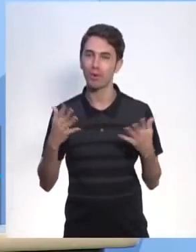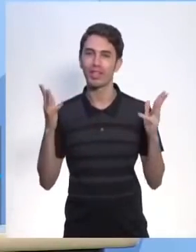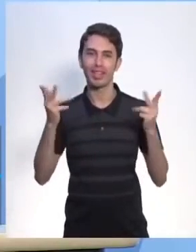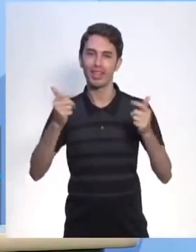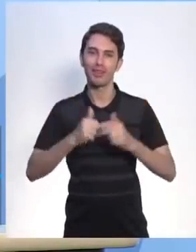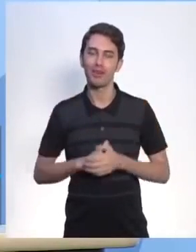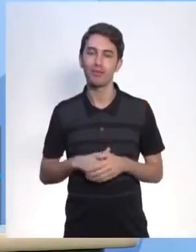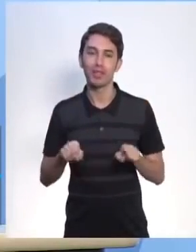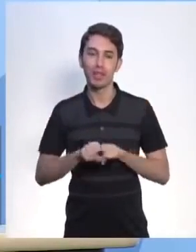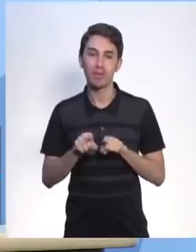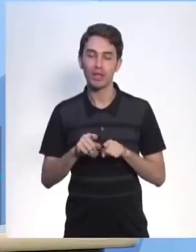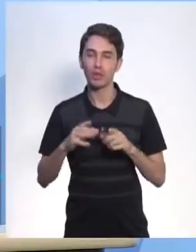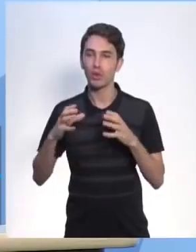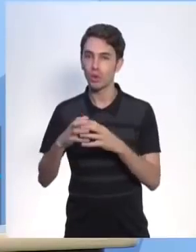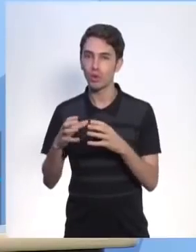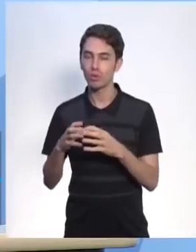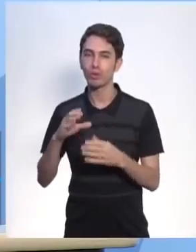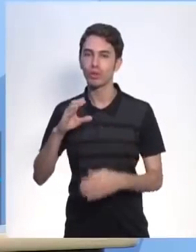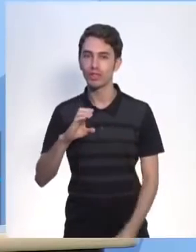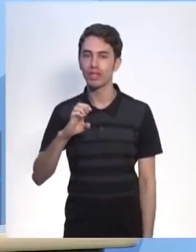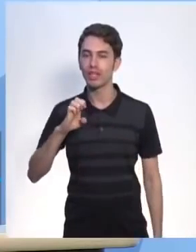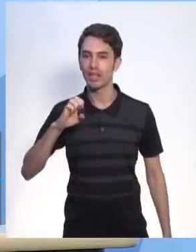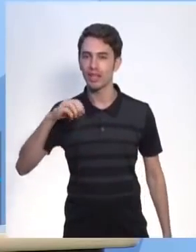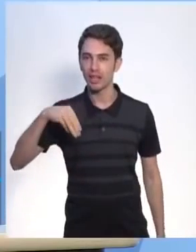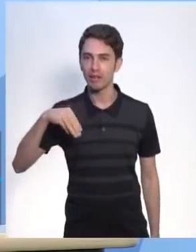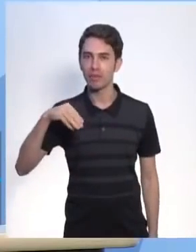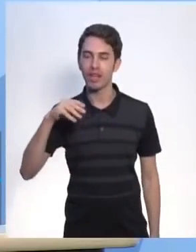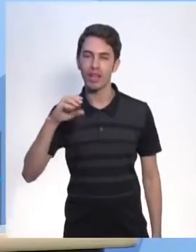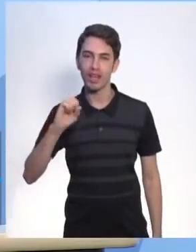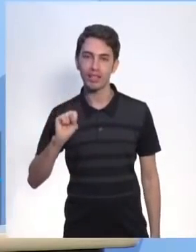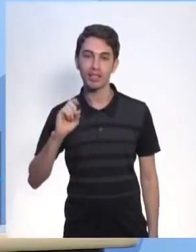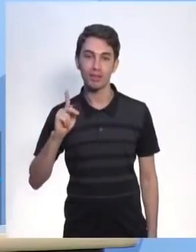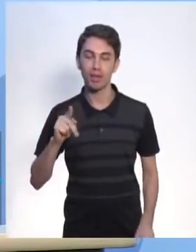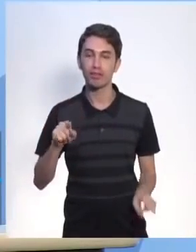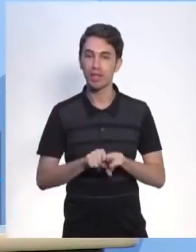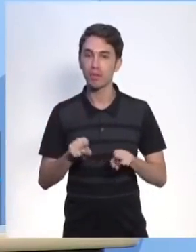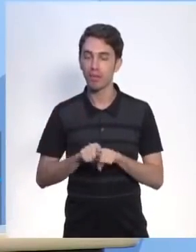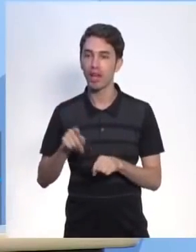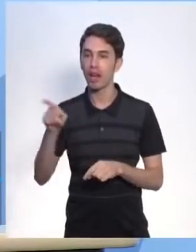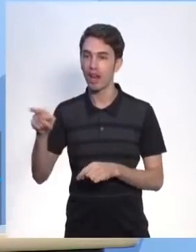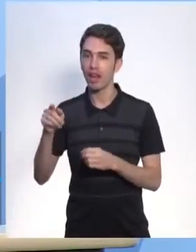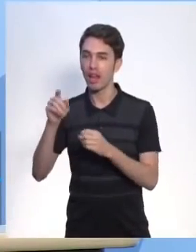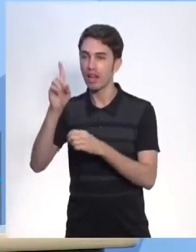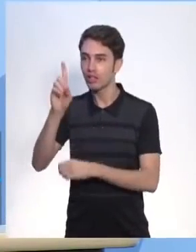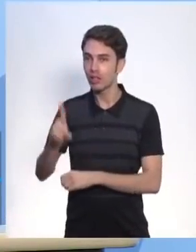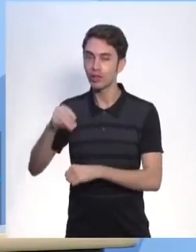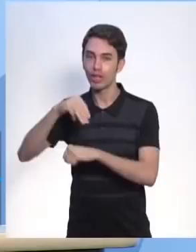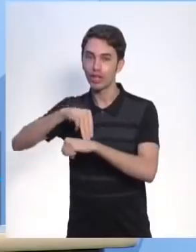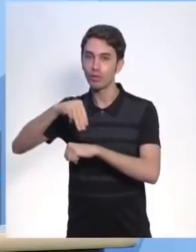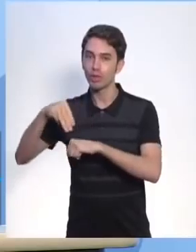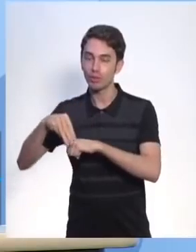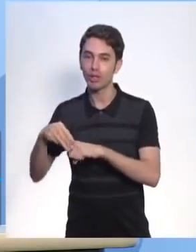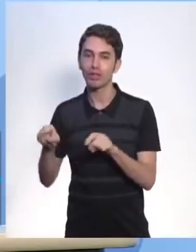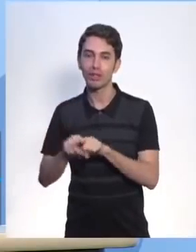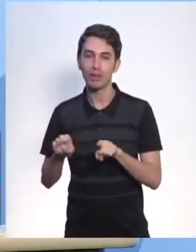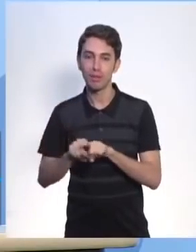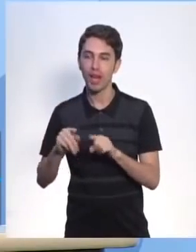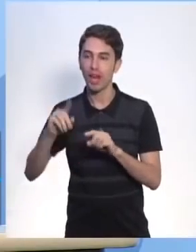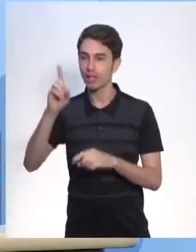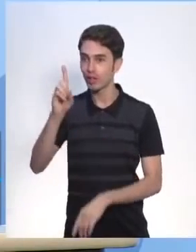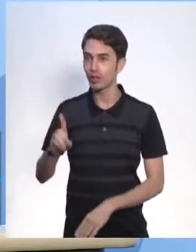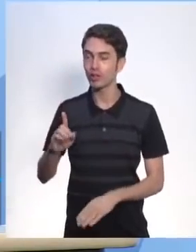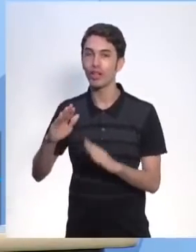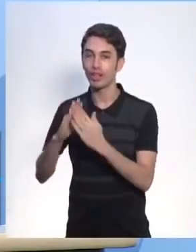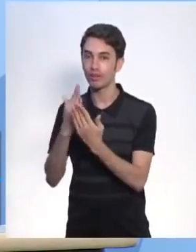agradecer toda a turma do CMSP. Queria agradecer também à diretoria de ensino de Mogi Mirim, à direção da minha escola, à minha professora e minha